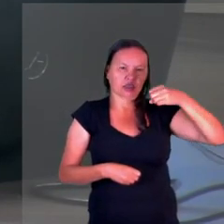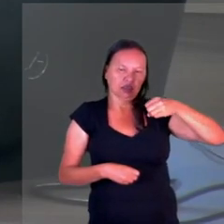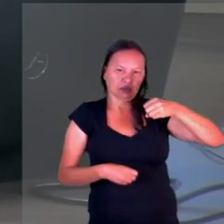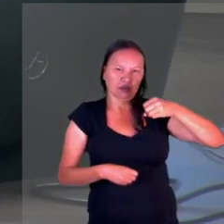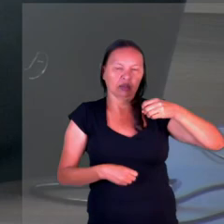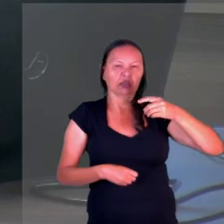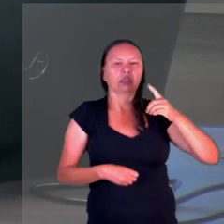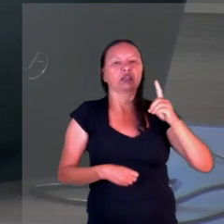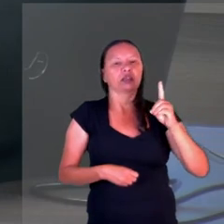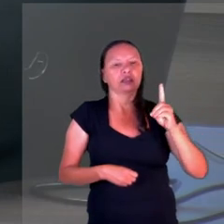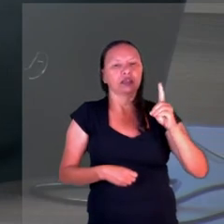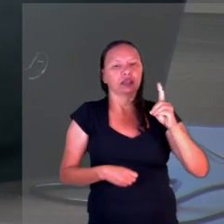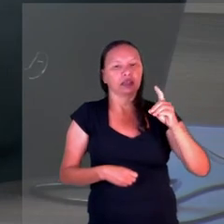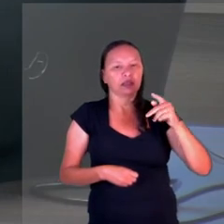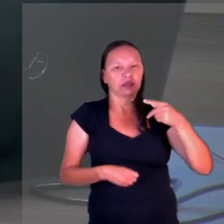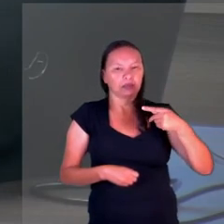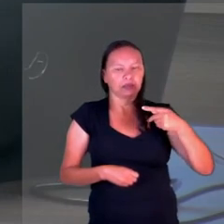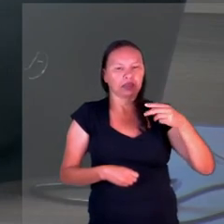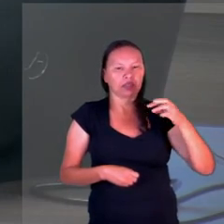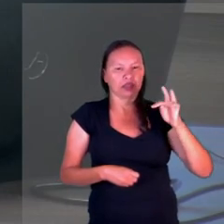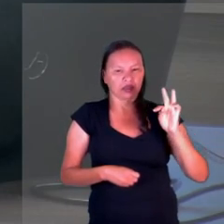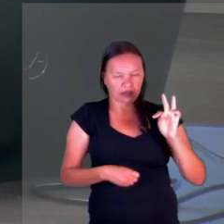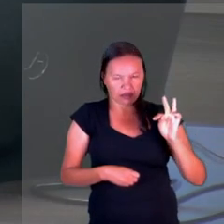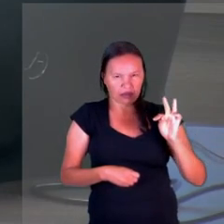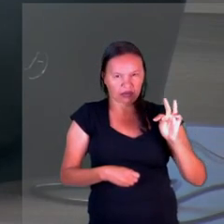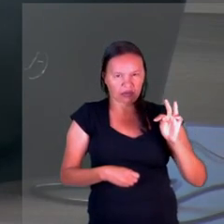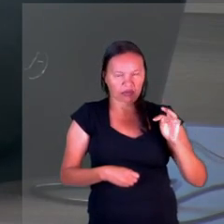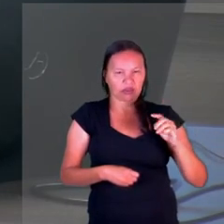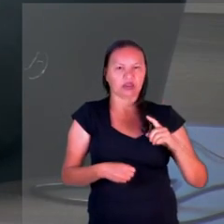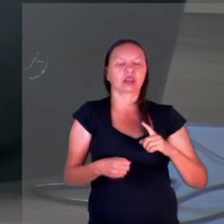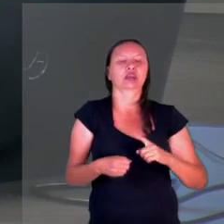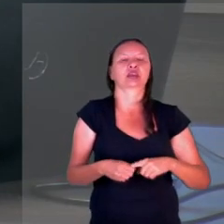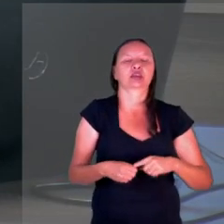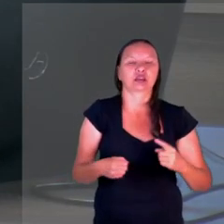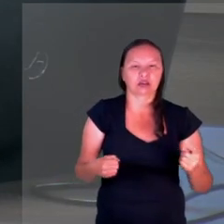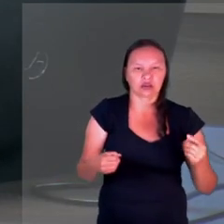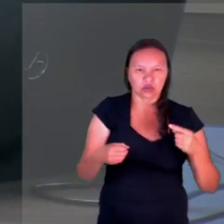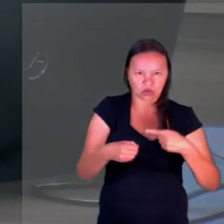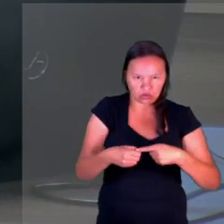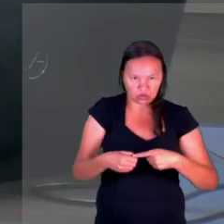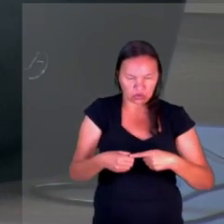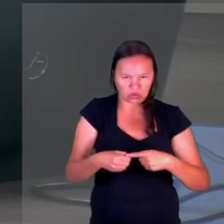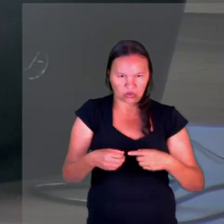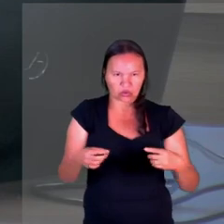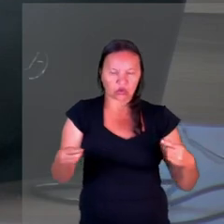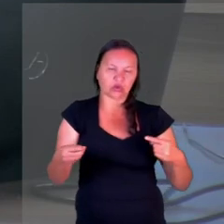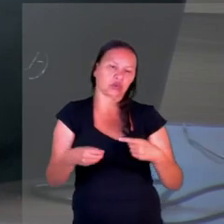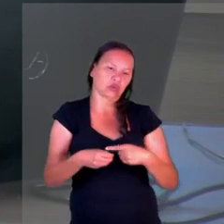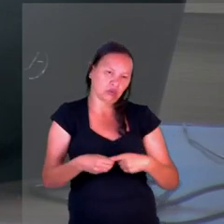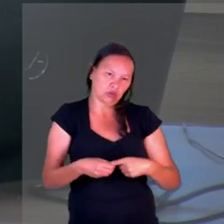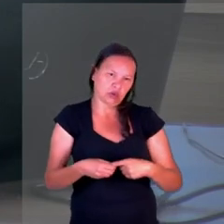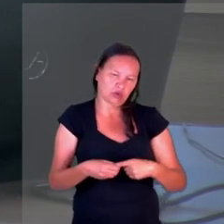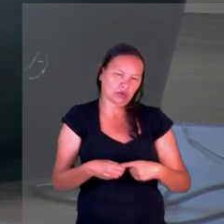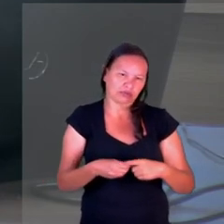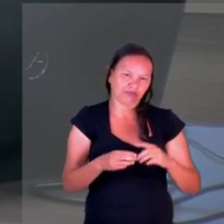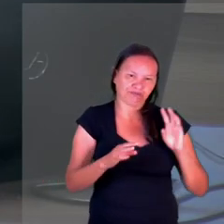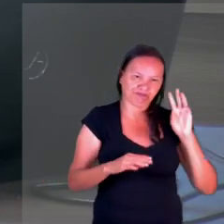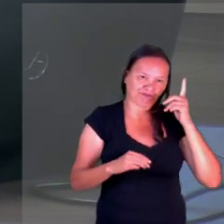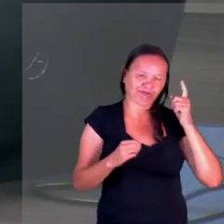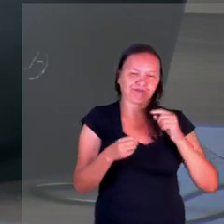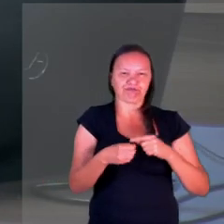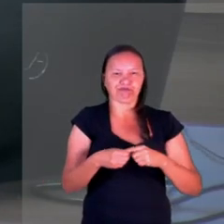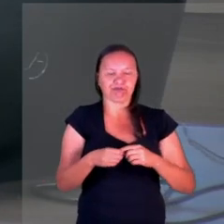PPF e da necessidade de se instalar as comissões de conflitos fundiários não apenas na